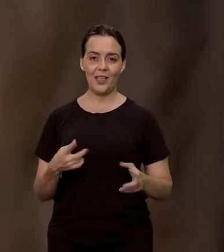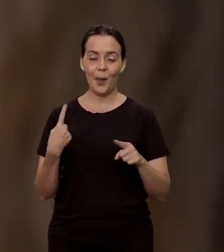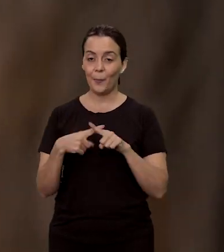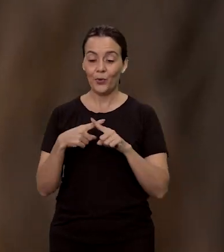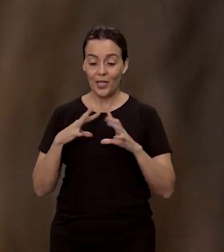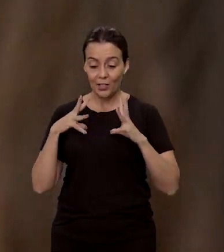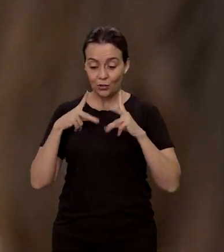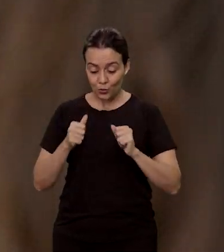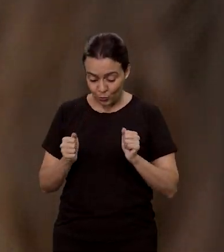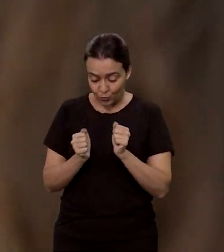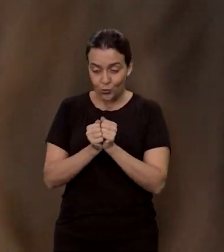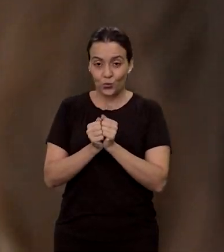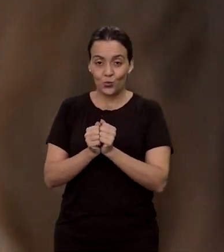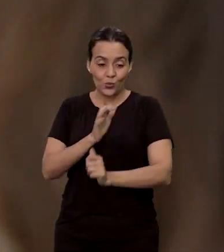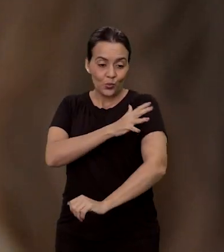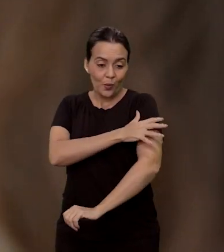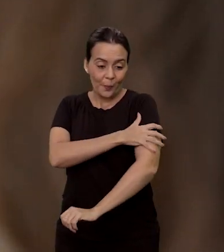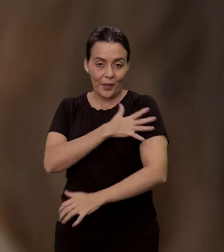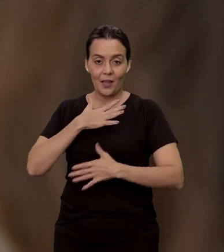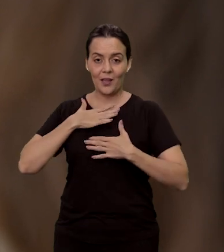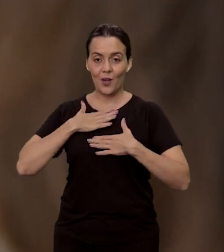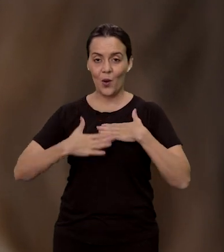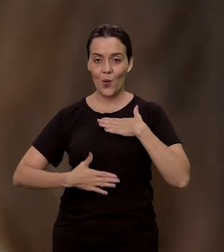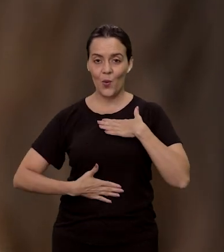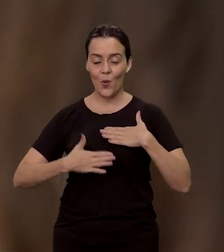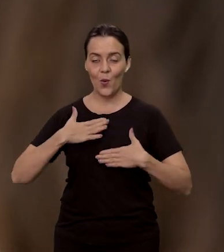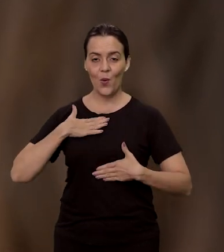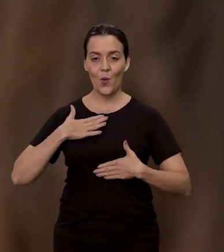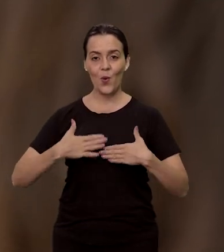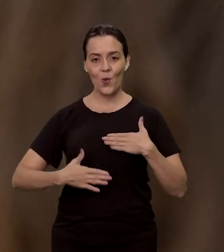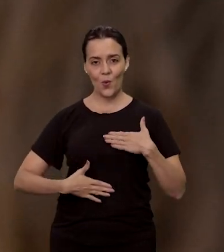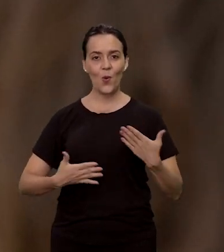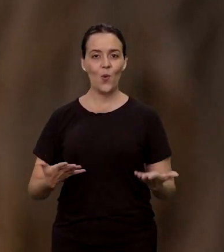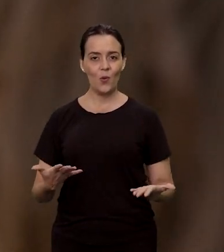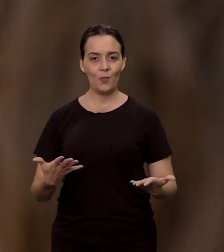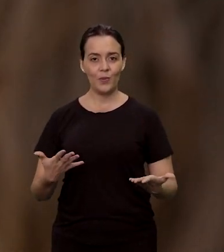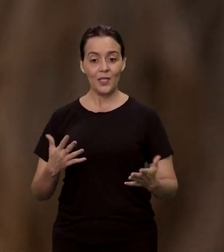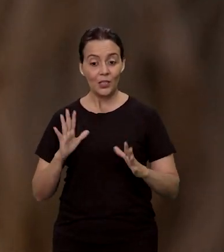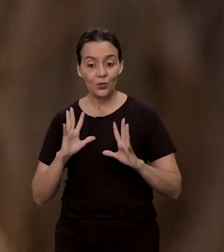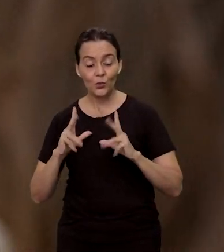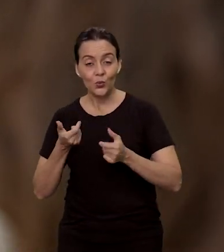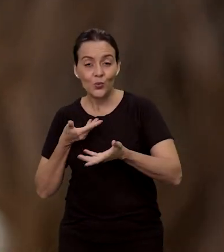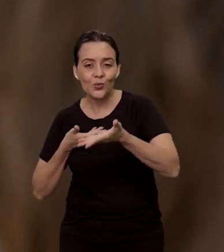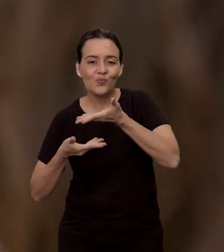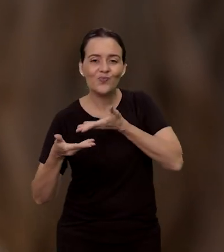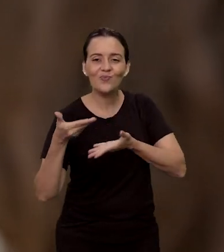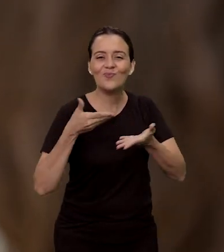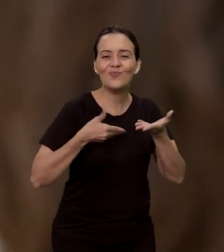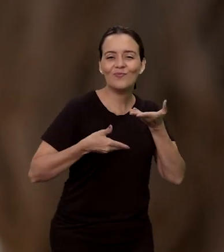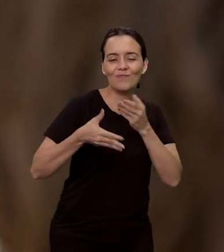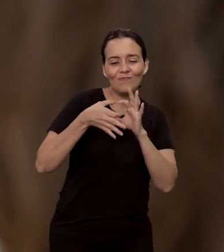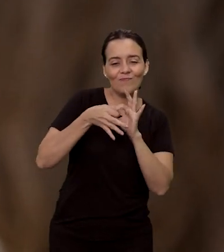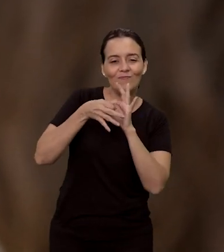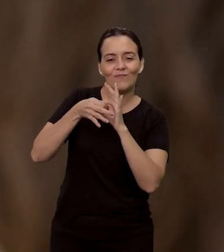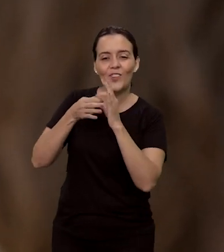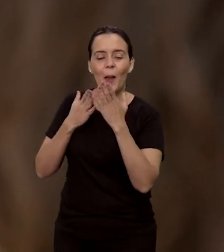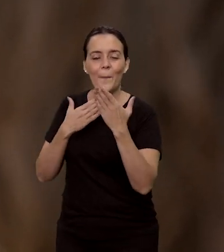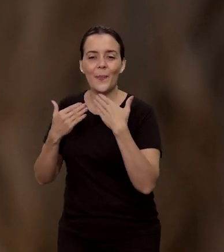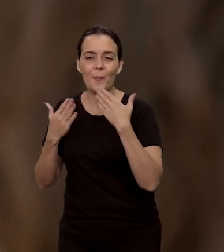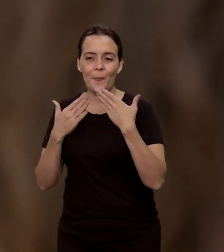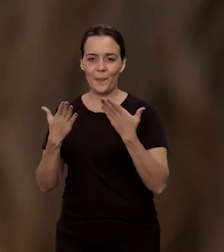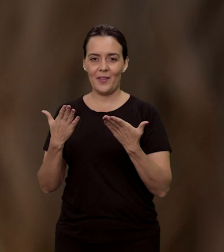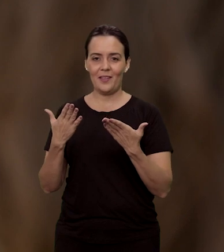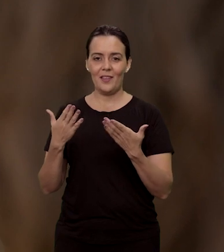um prazer enorme discutir, convergir, às vezes divergir, mas debater, conversar com uma pessoa como tu, assim,